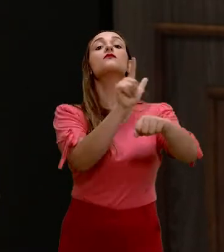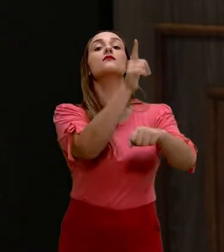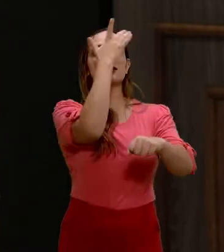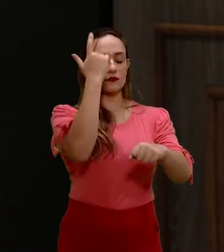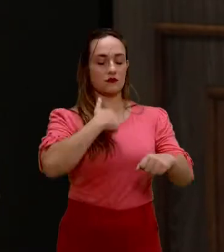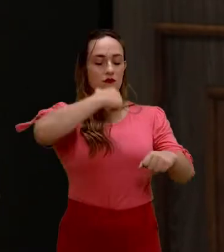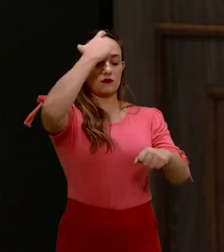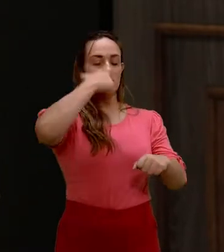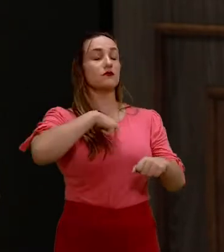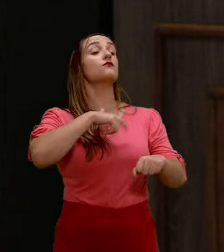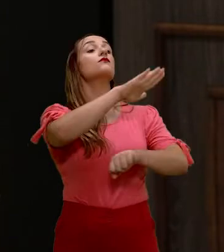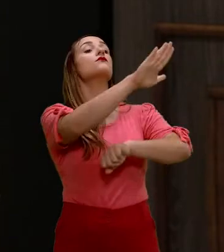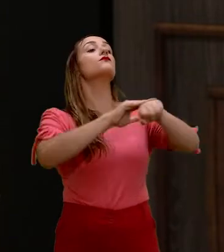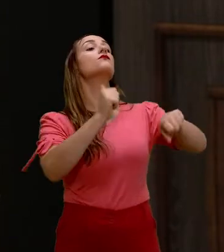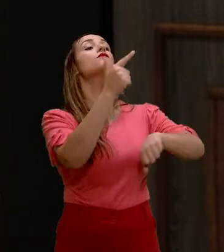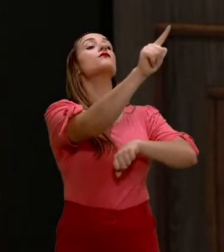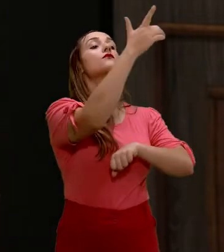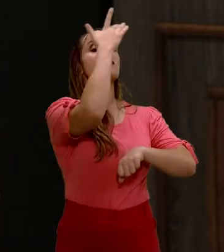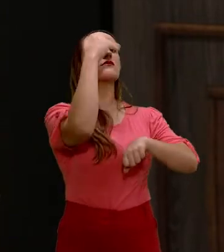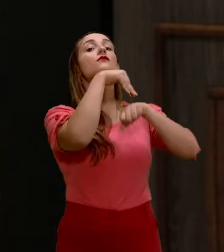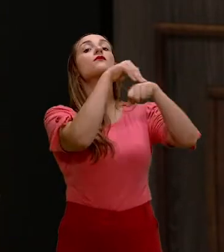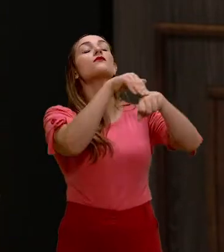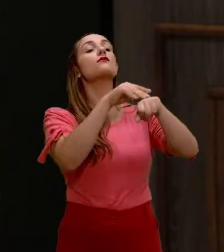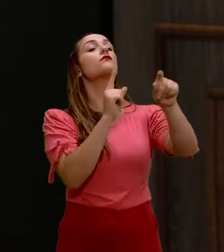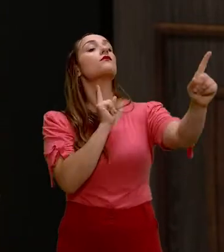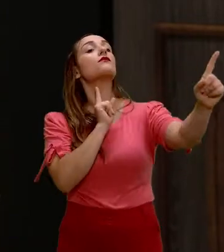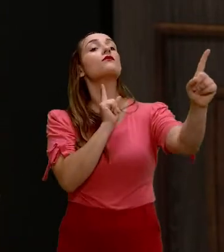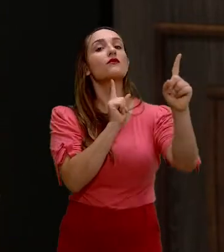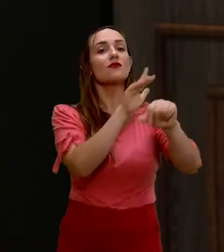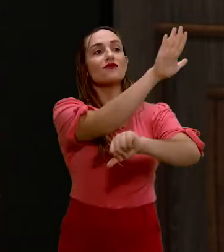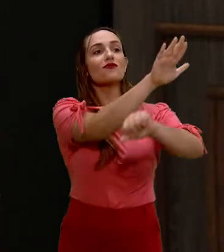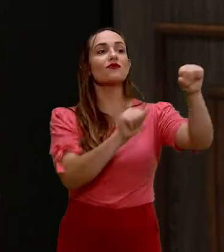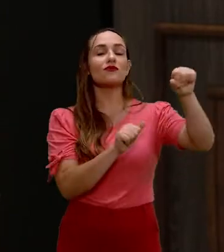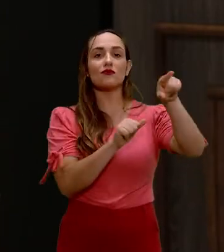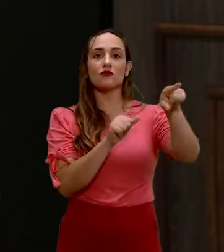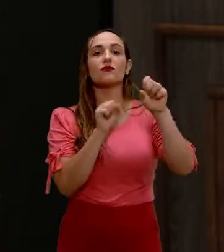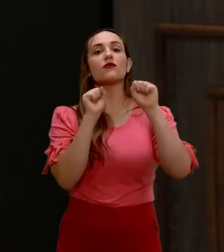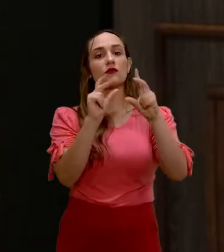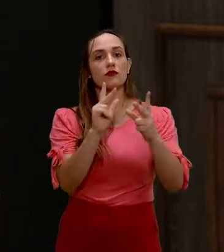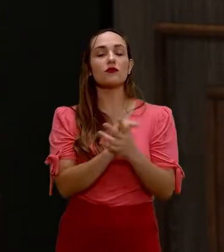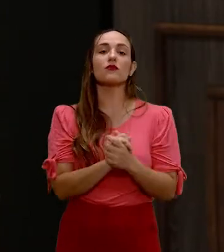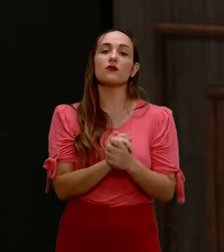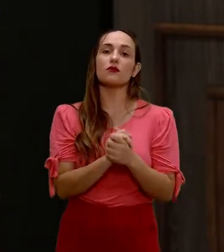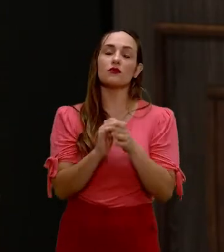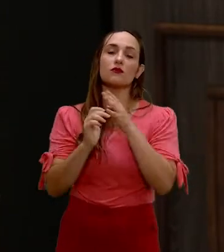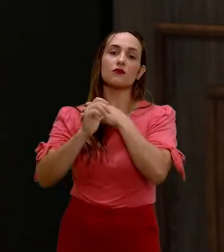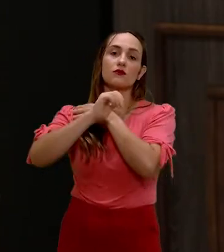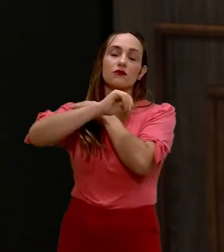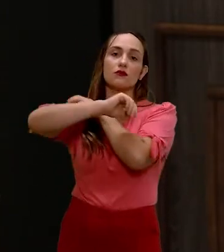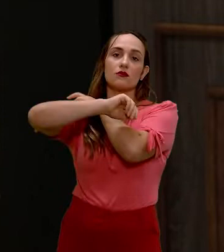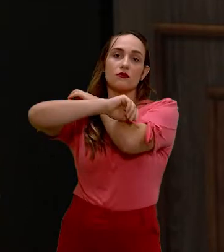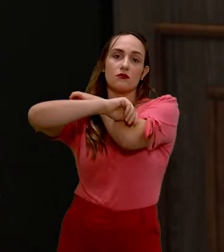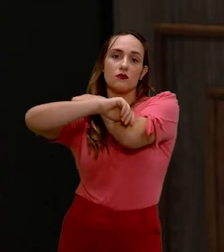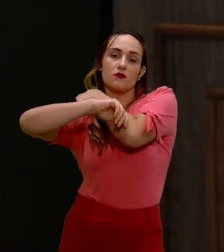citação, a CPE pode emiti-la, porque o processo é eletrônico.